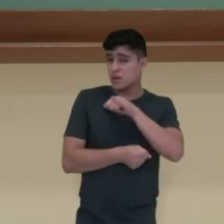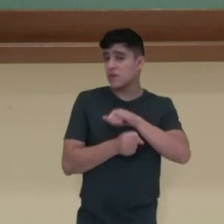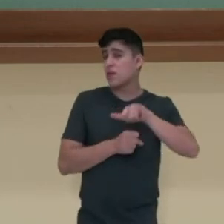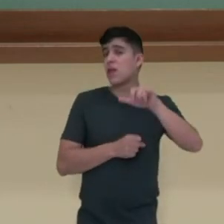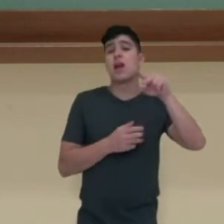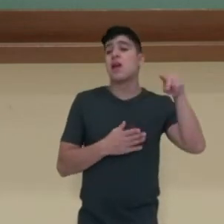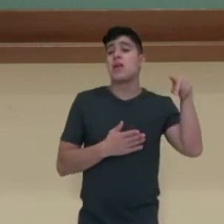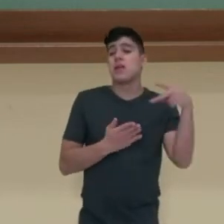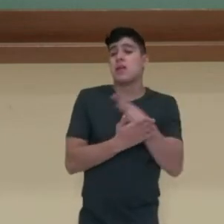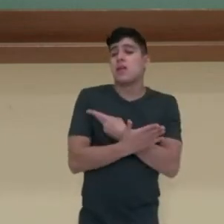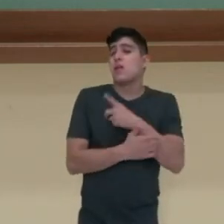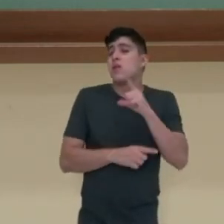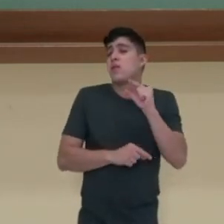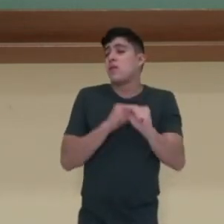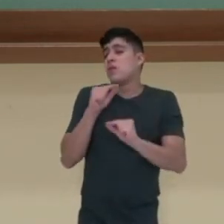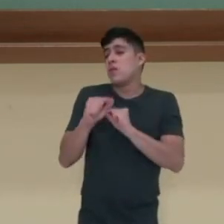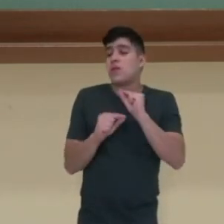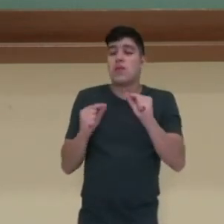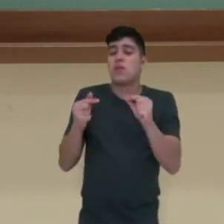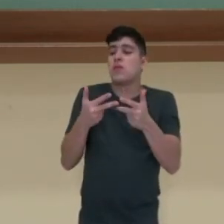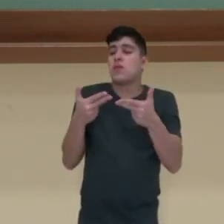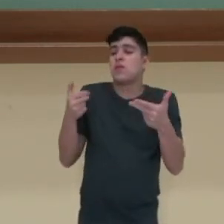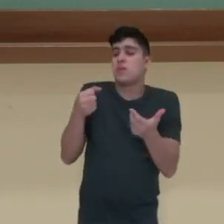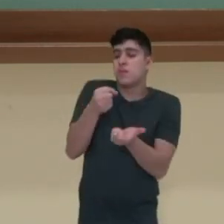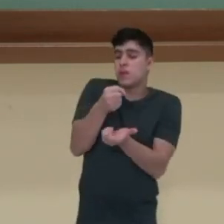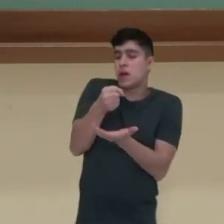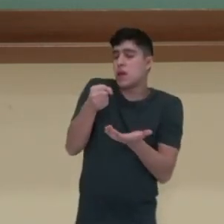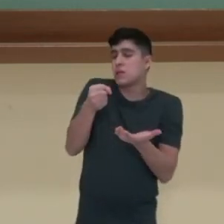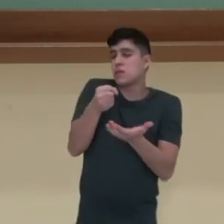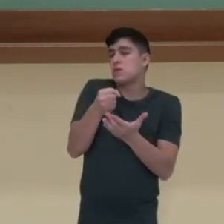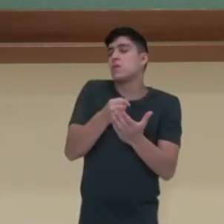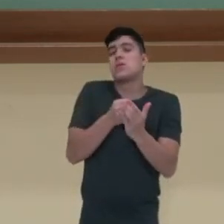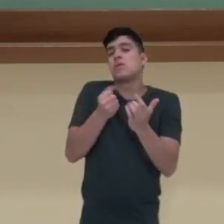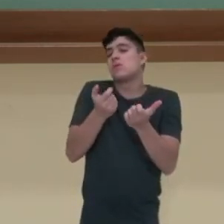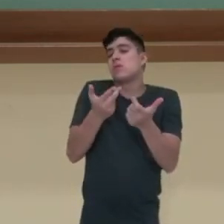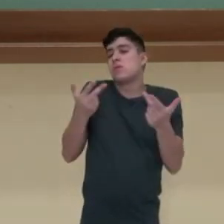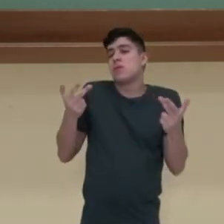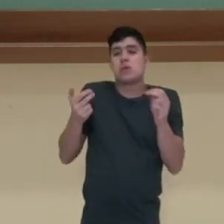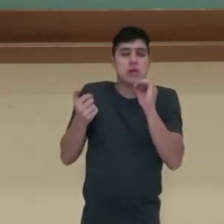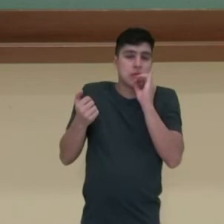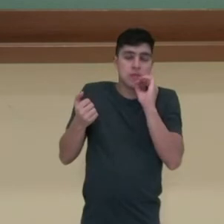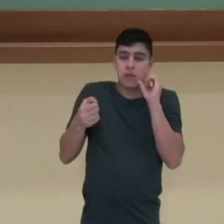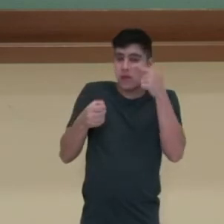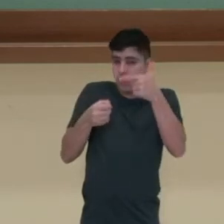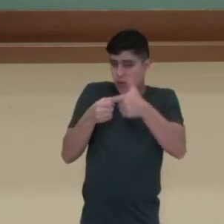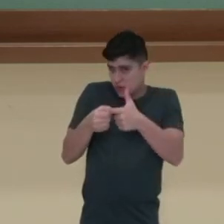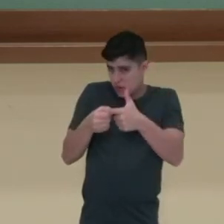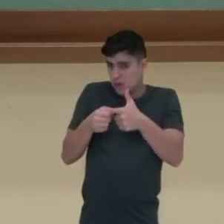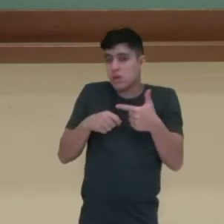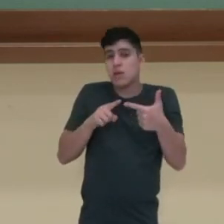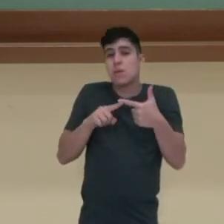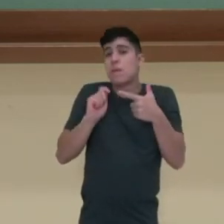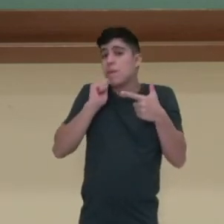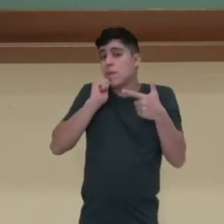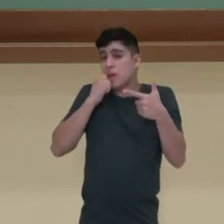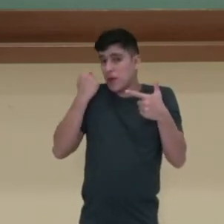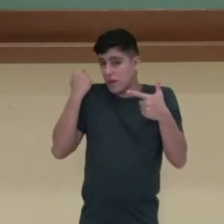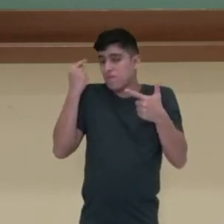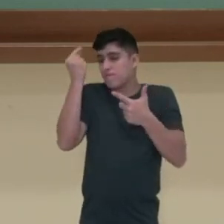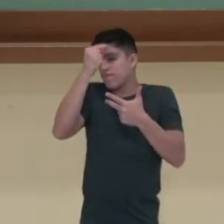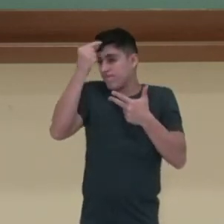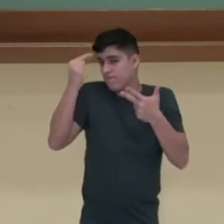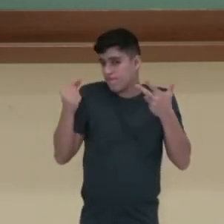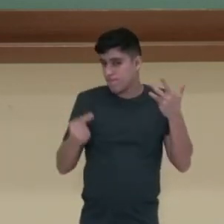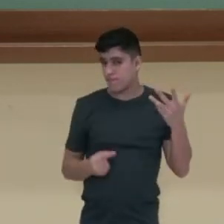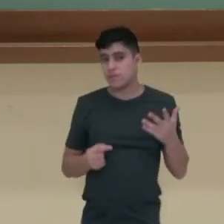muito com produtos essenciais, como por exemplo gasolina, o próprio pão e assim por